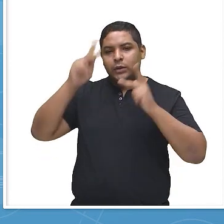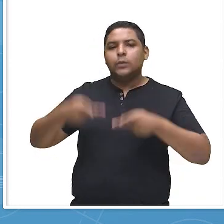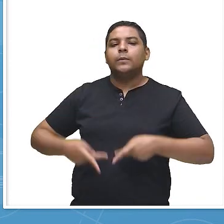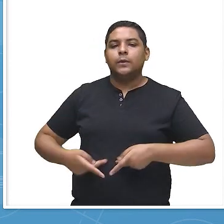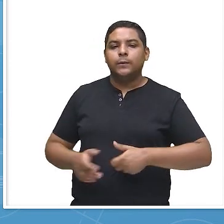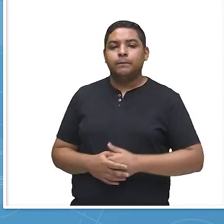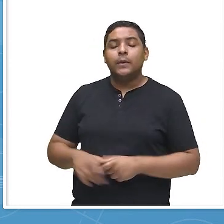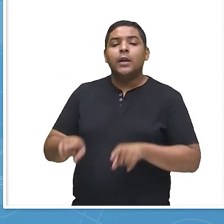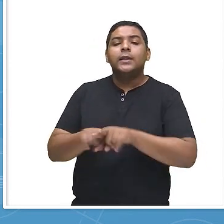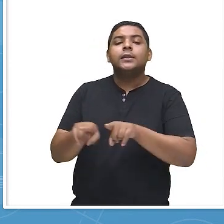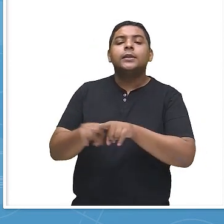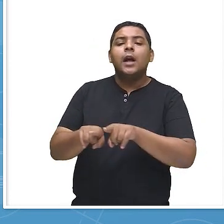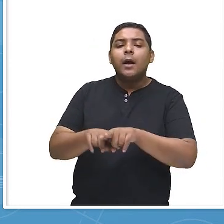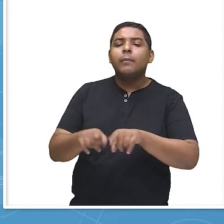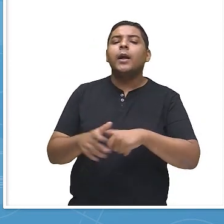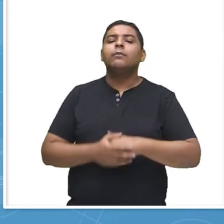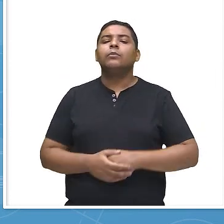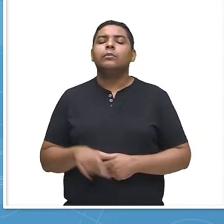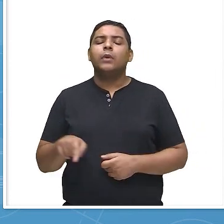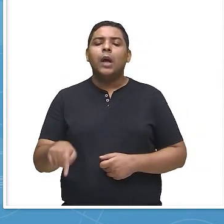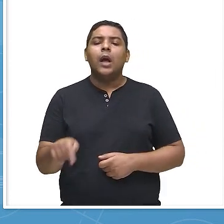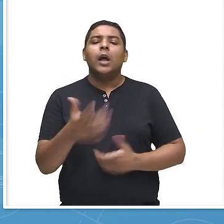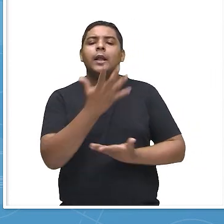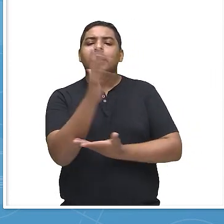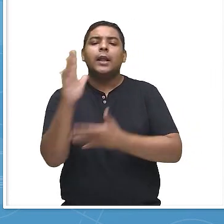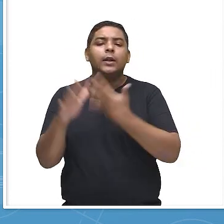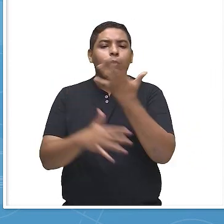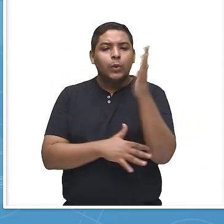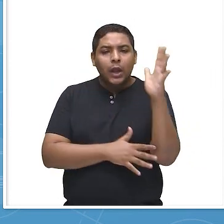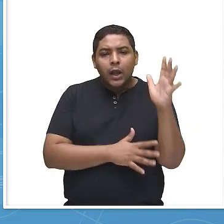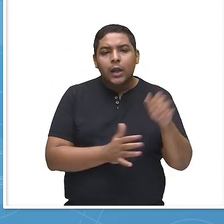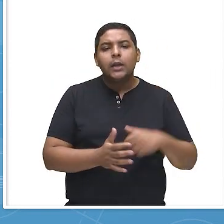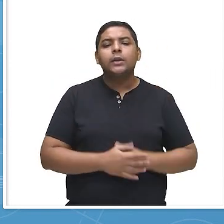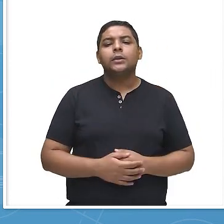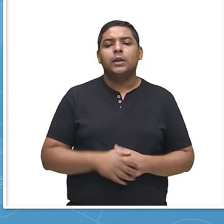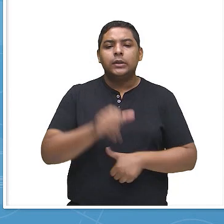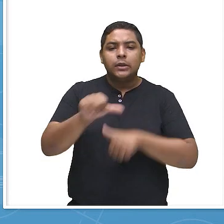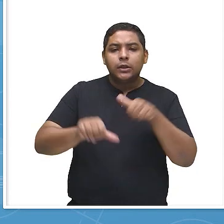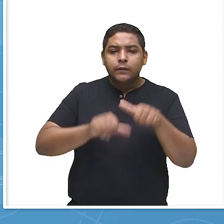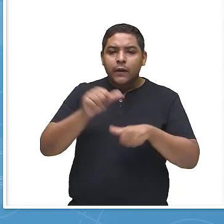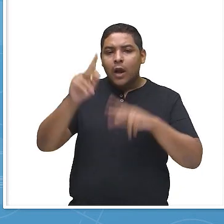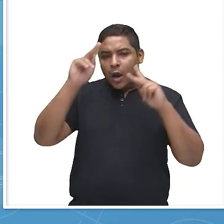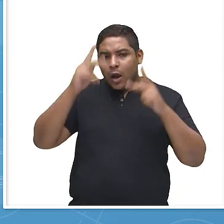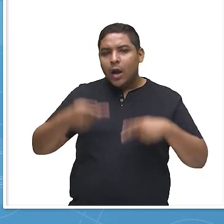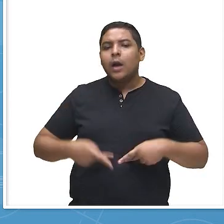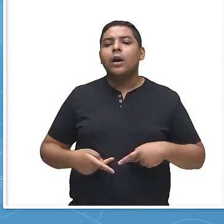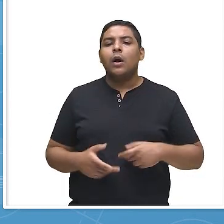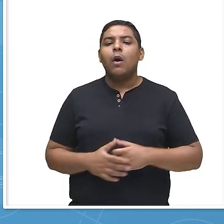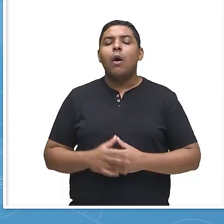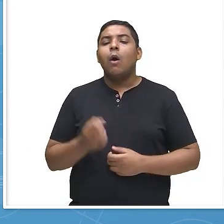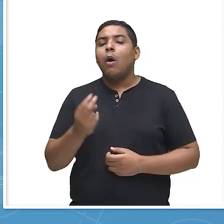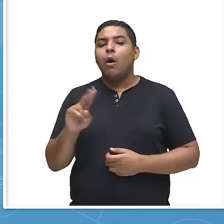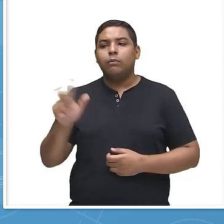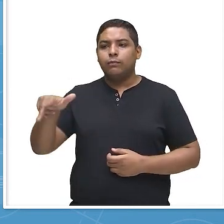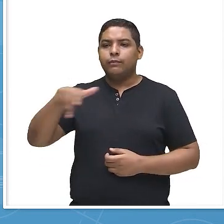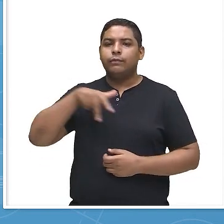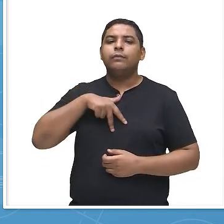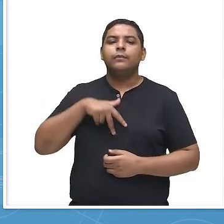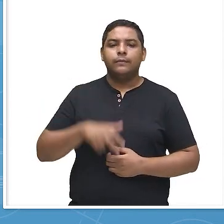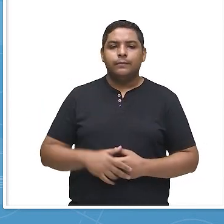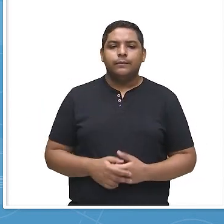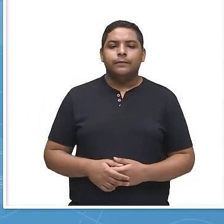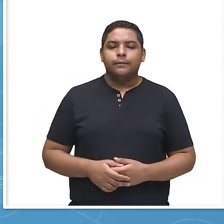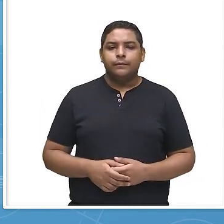por elementos da natureza, que sofrem modificações pelos agentes ou foram posteriormente incorporados. A ação da